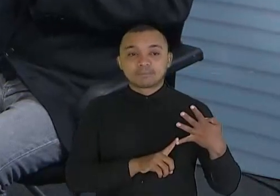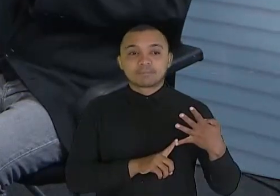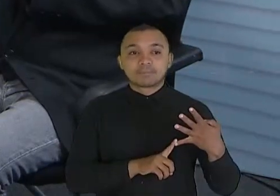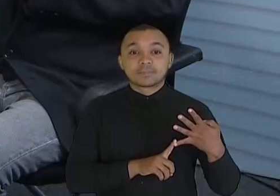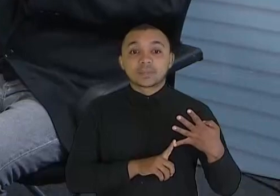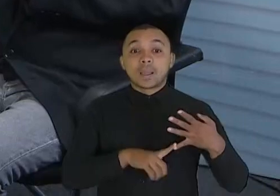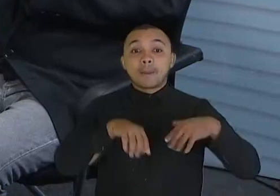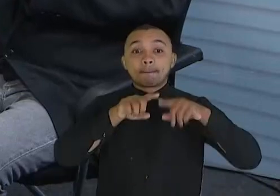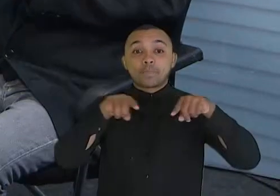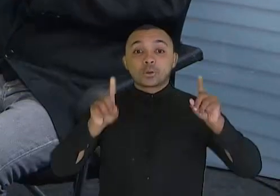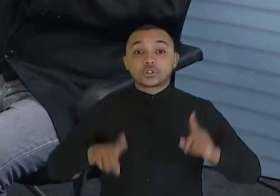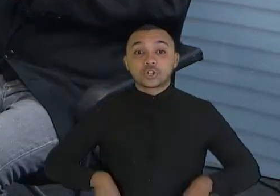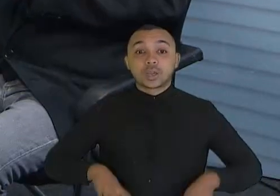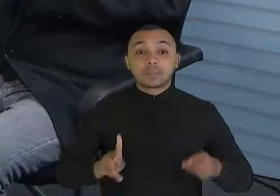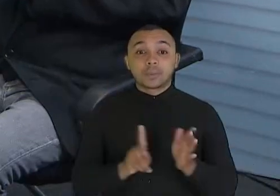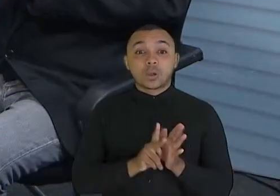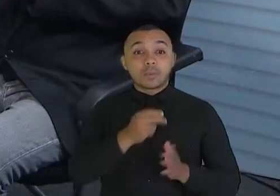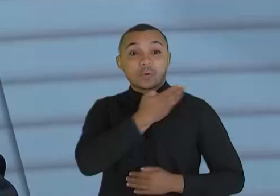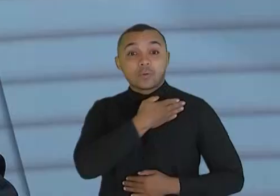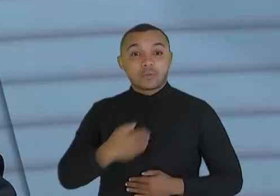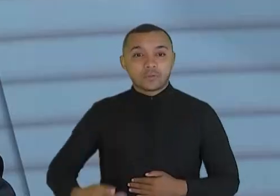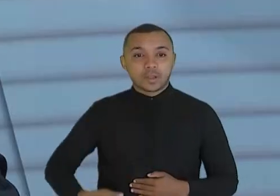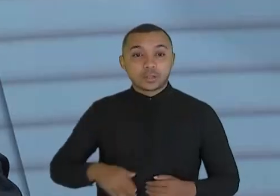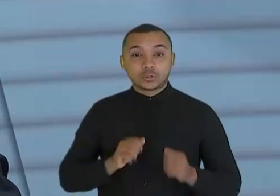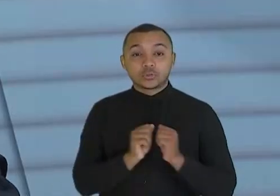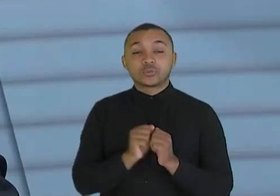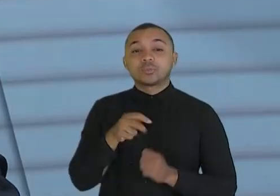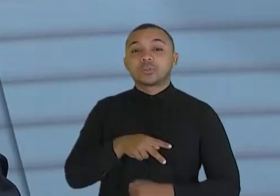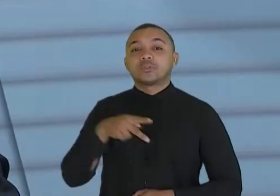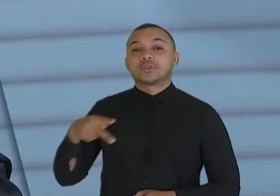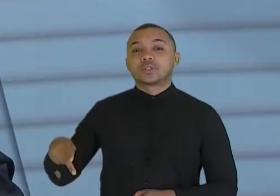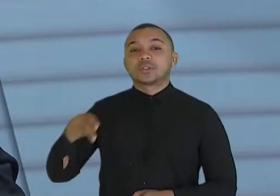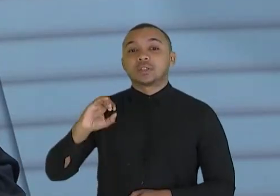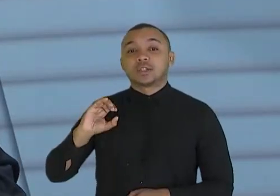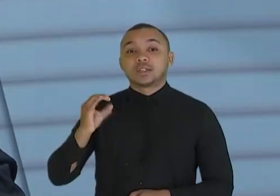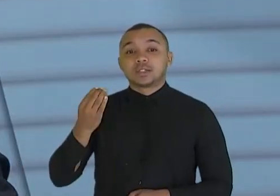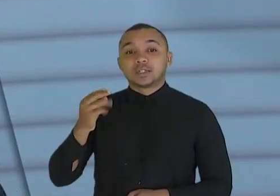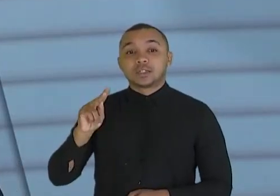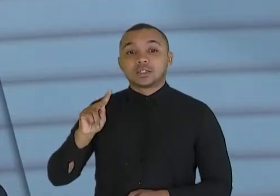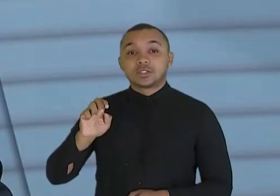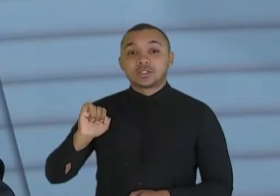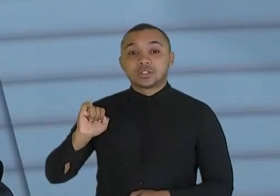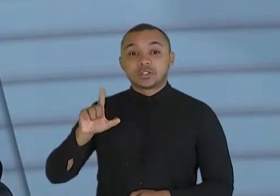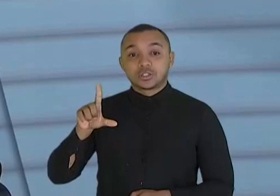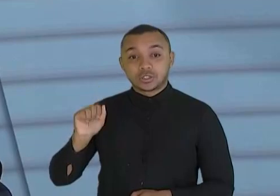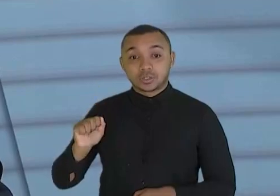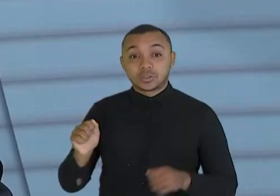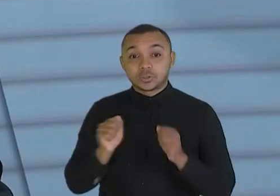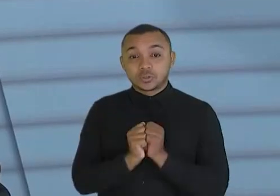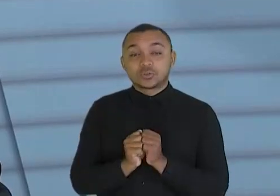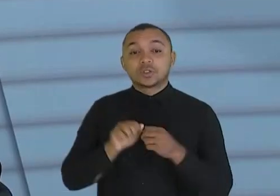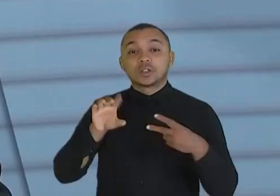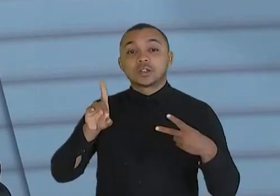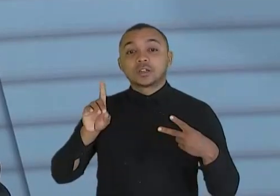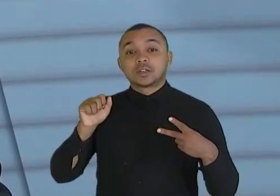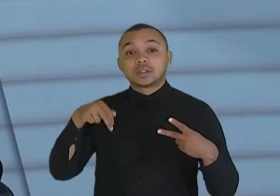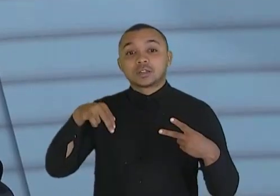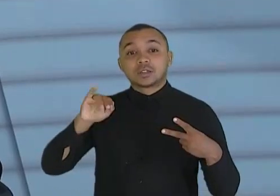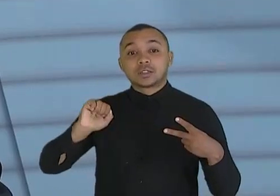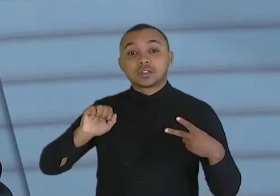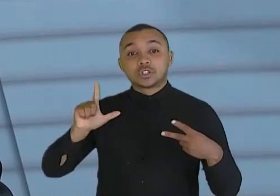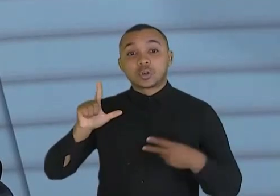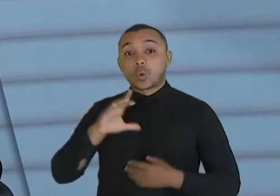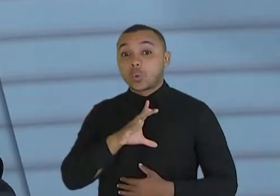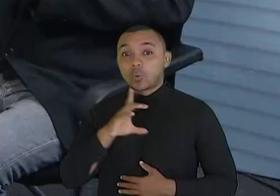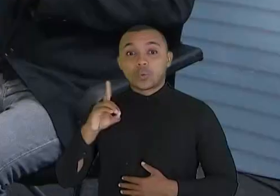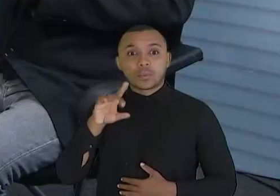o senhor tinha falado. É, exatamente. Vai ter... Doutora Sheila Pitombeira, olha aí. Sheila Pitombeira. E também há o Daniel Fernandes Costa, que é coordenador-geral da Associação Caatinga.